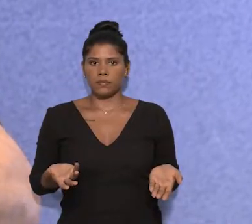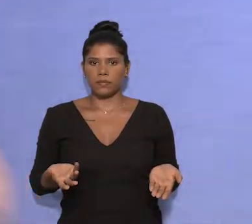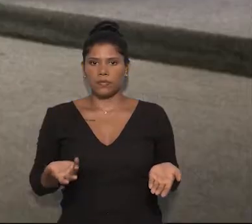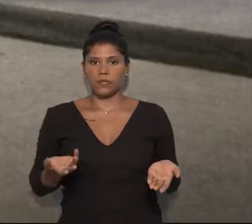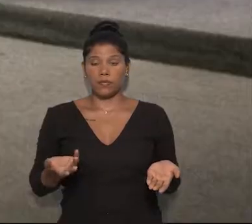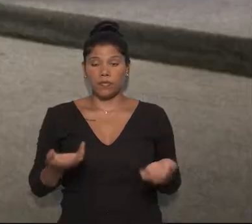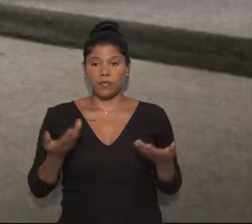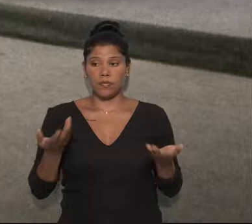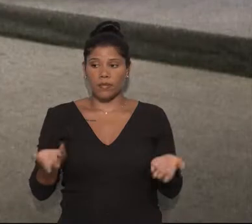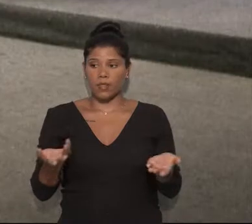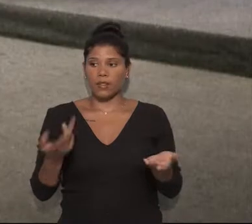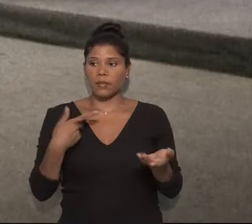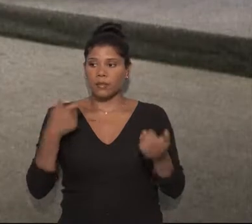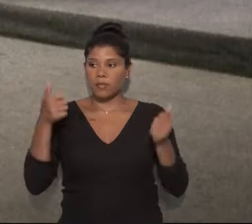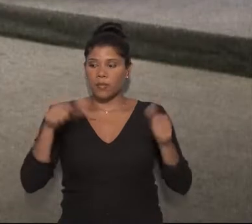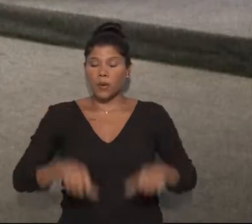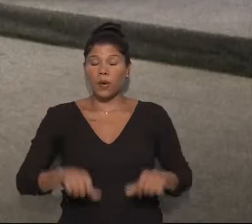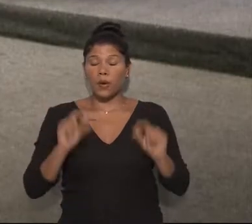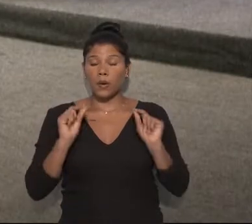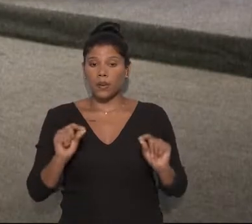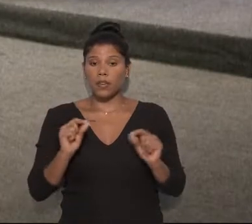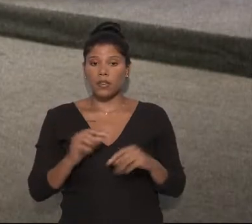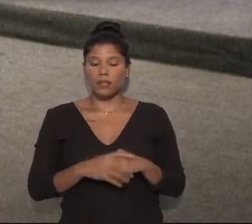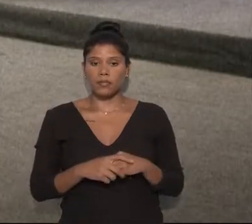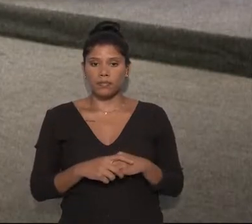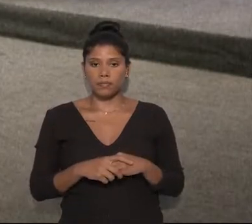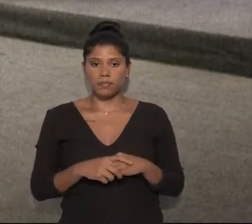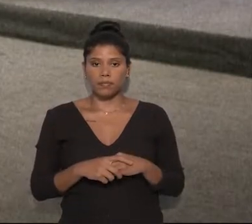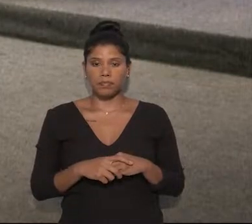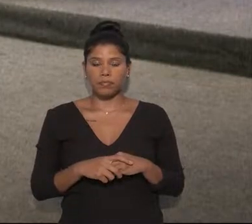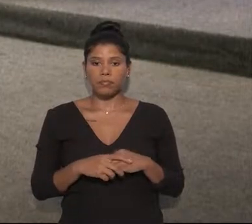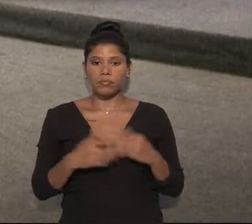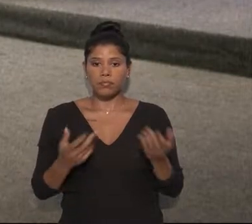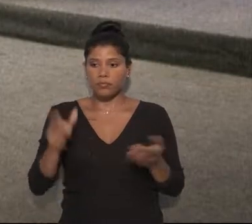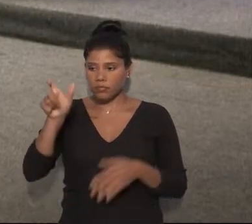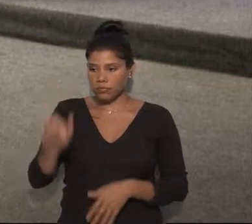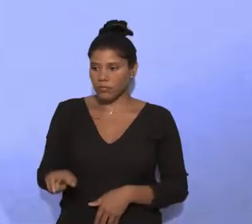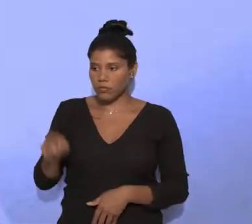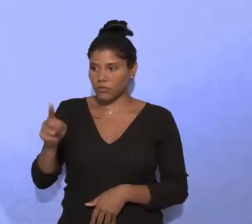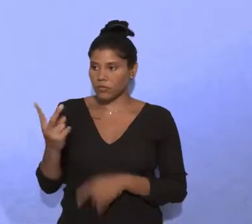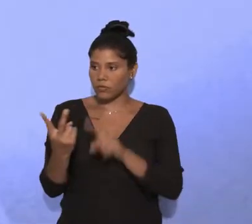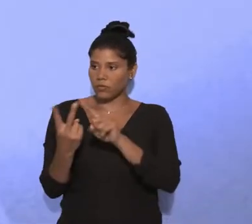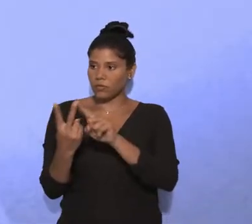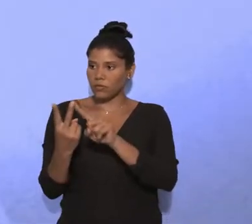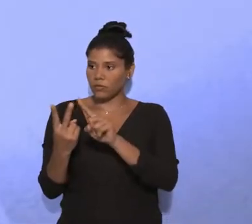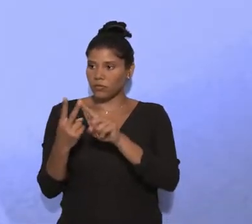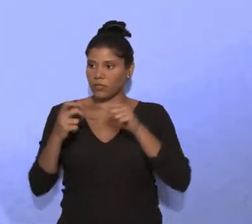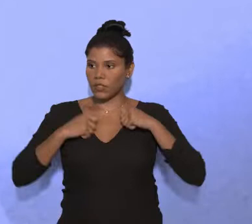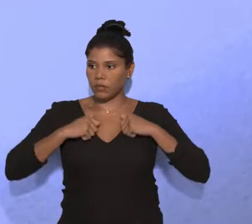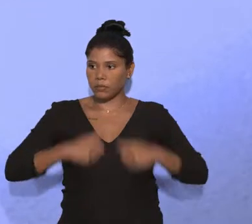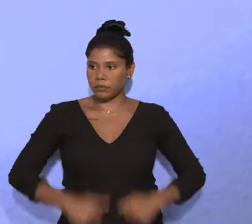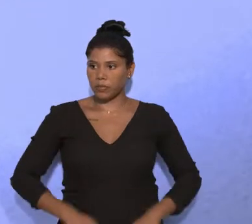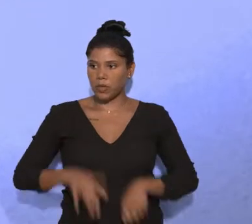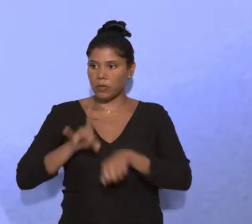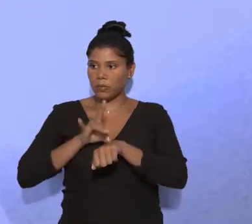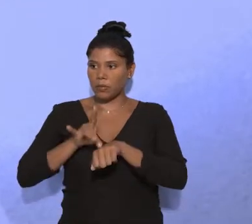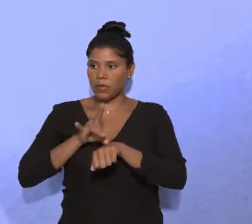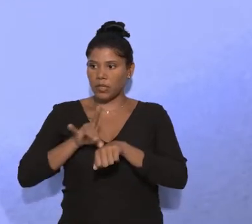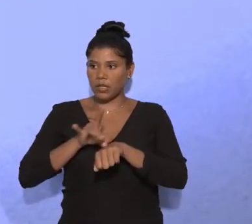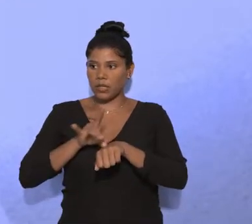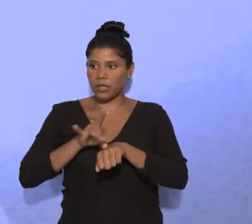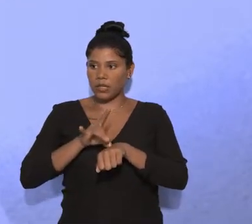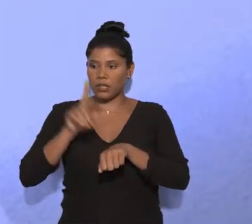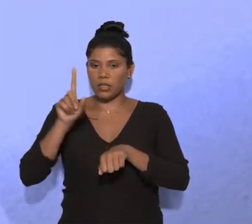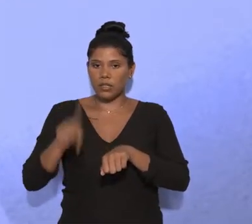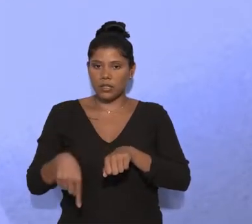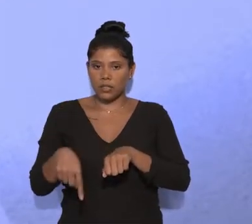curiosamente, né, um dos racistas, né, vestindo uma camisa preta do São Paulo, que é homenagem